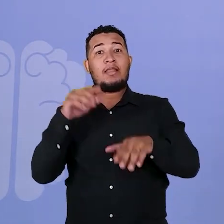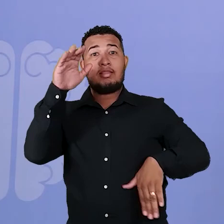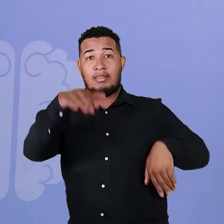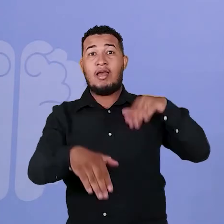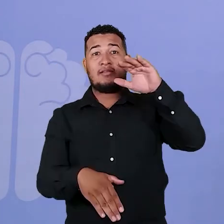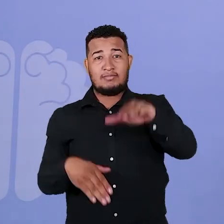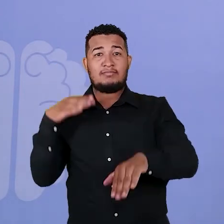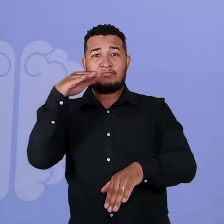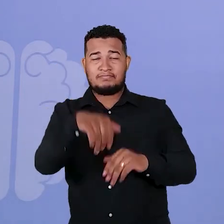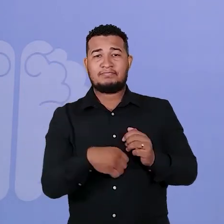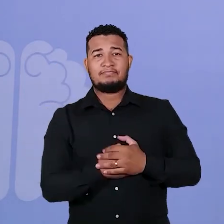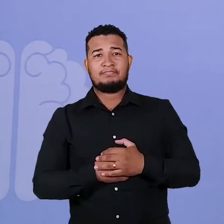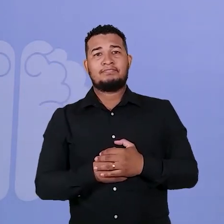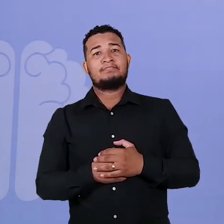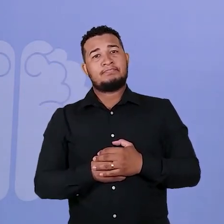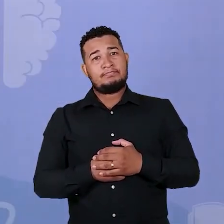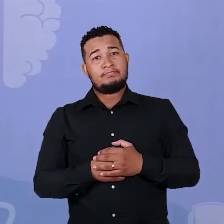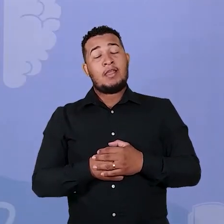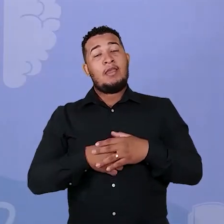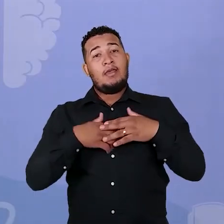é igual nadar.